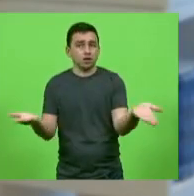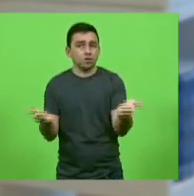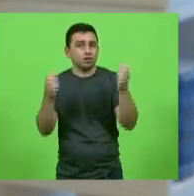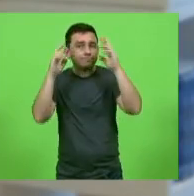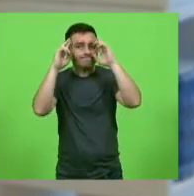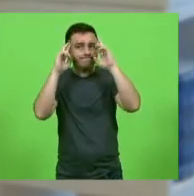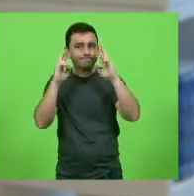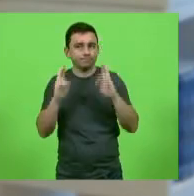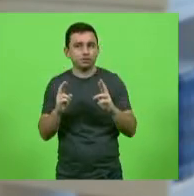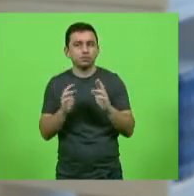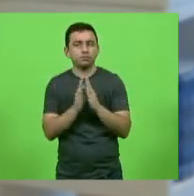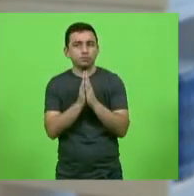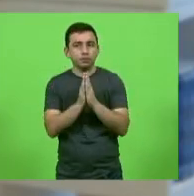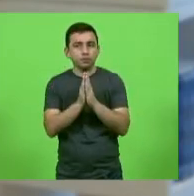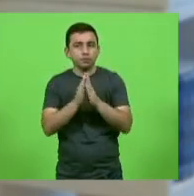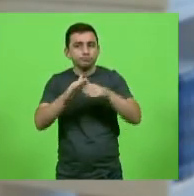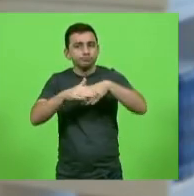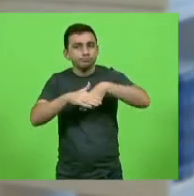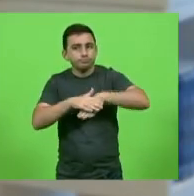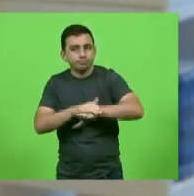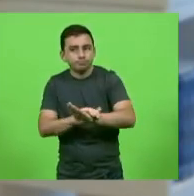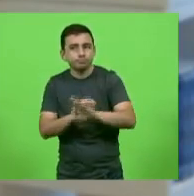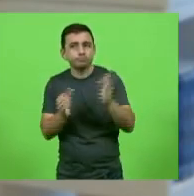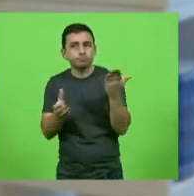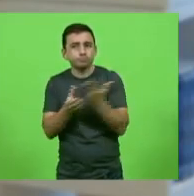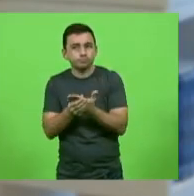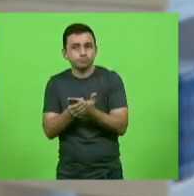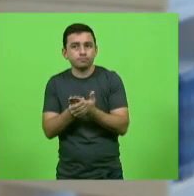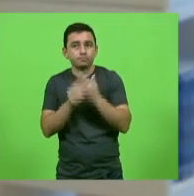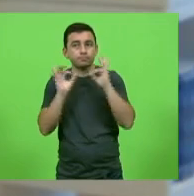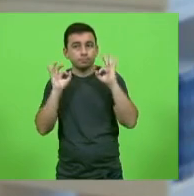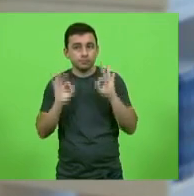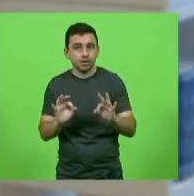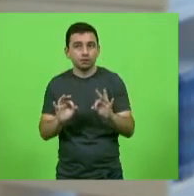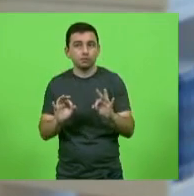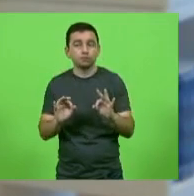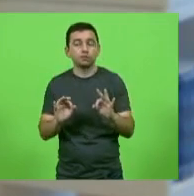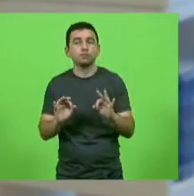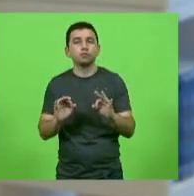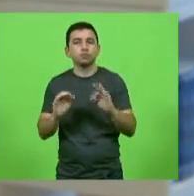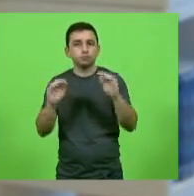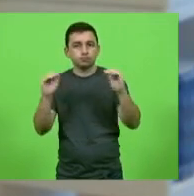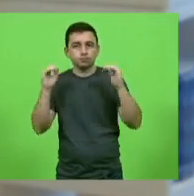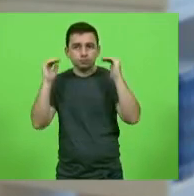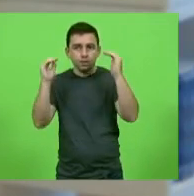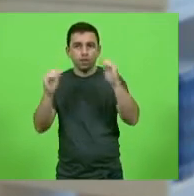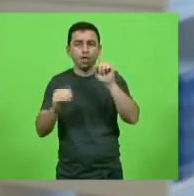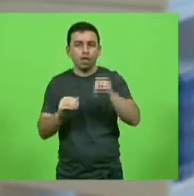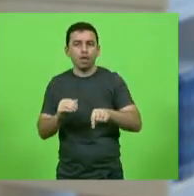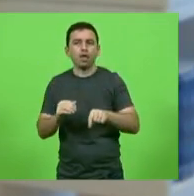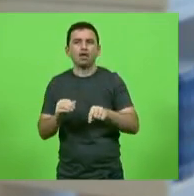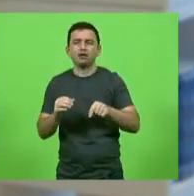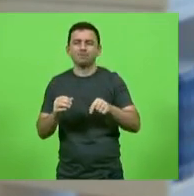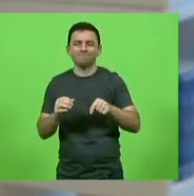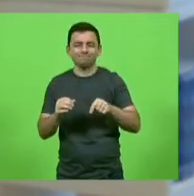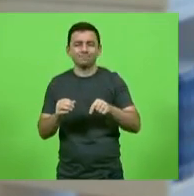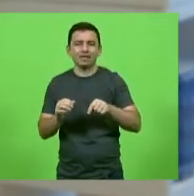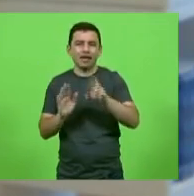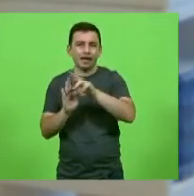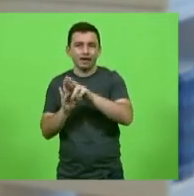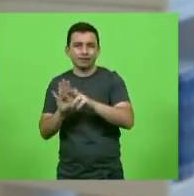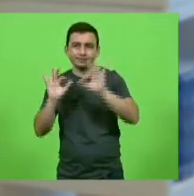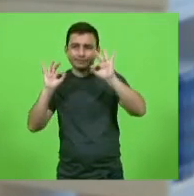o arquivamento do processo, na certeza, excelências, de tratar-se de medida justa e